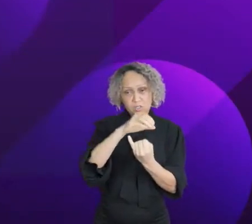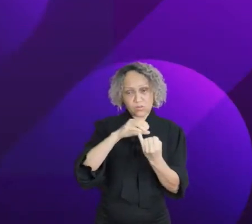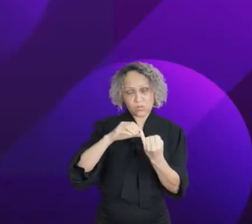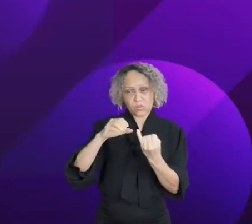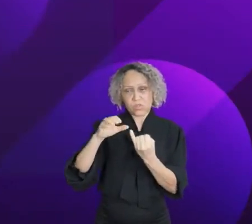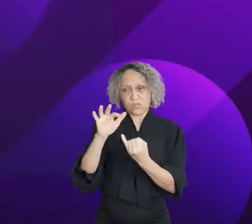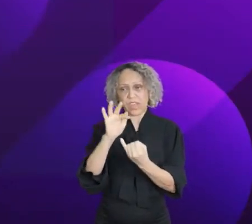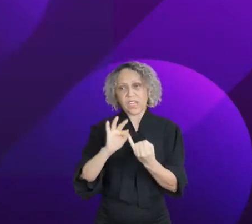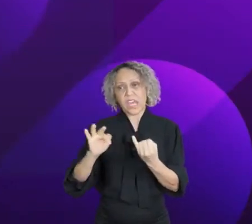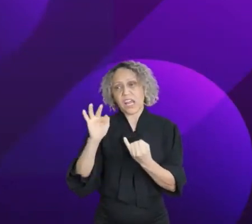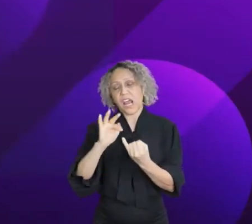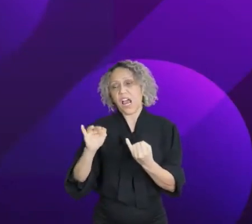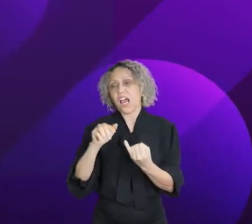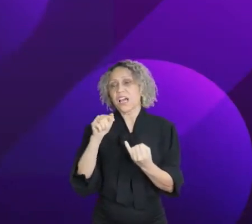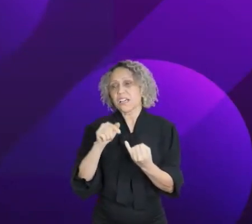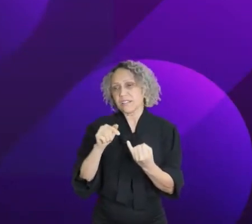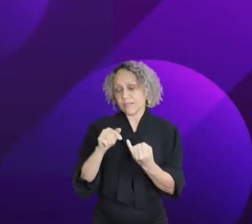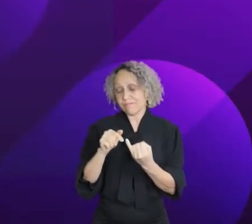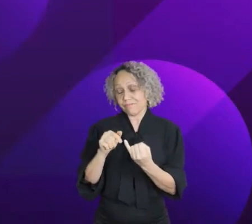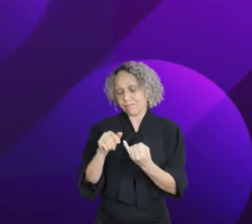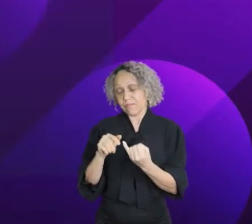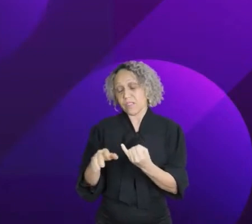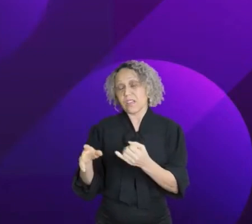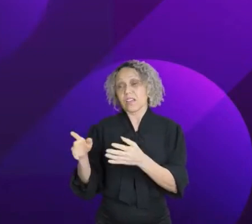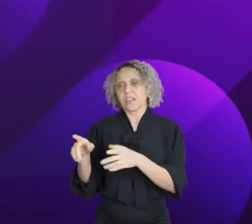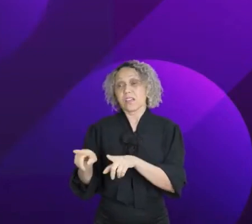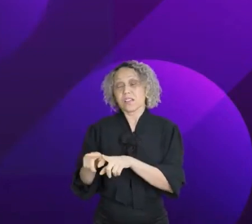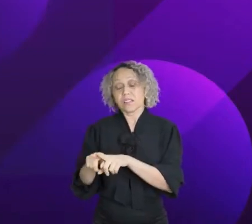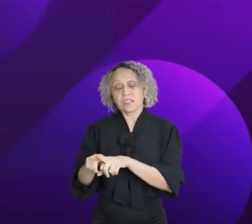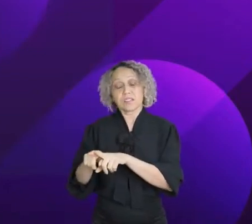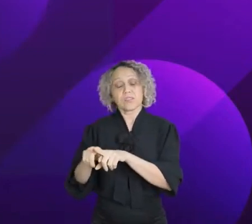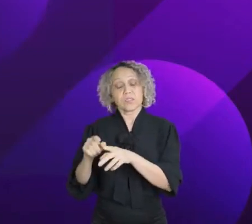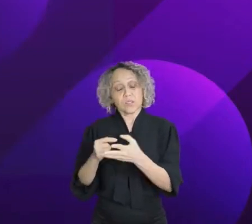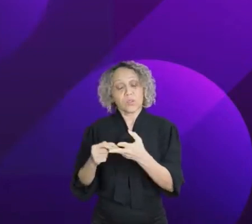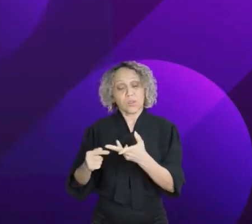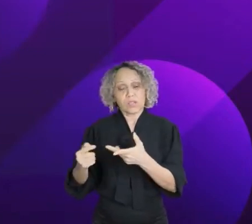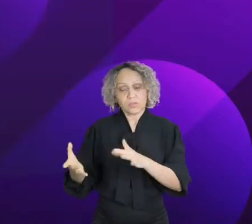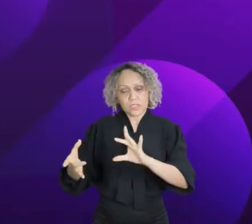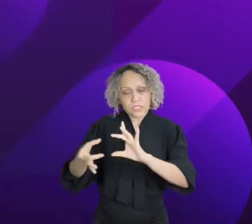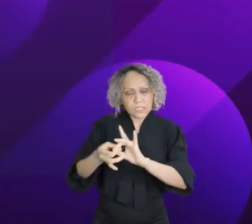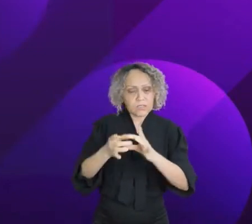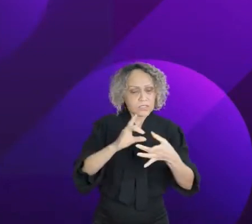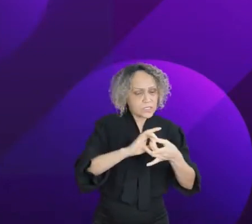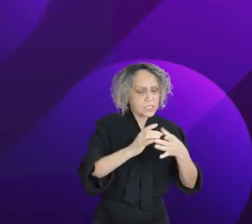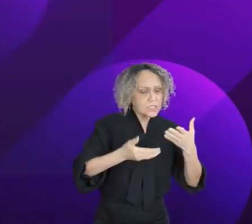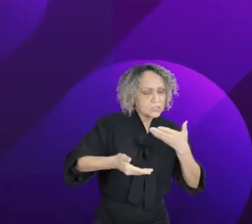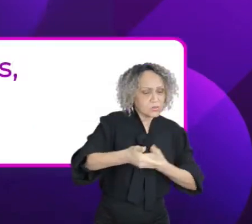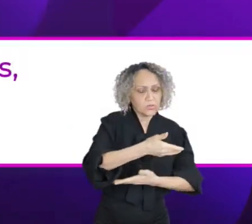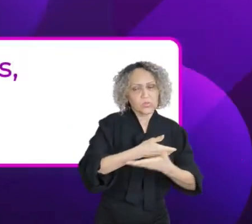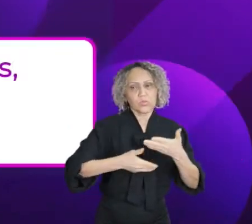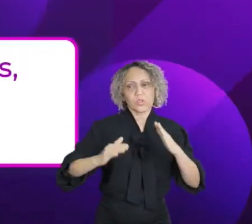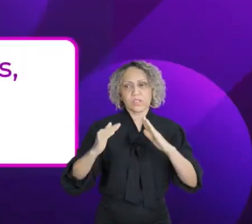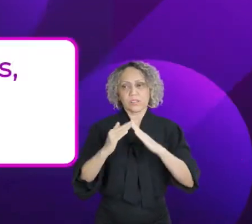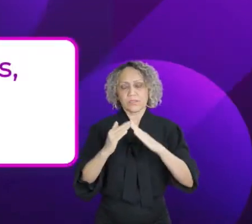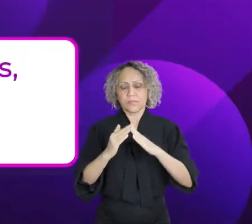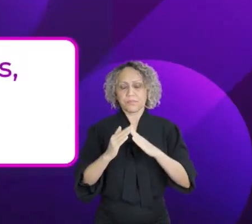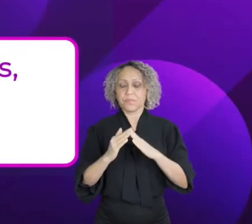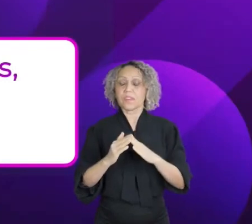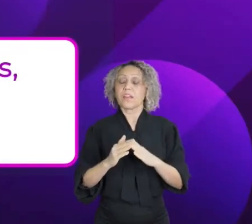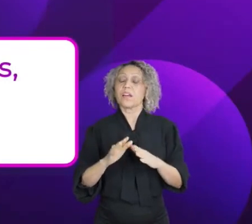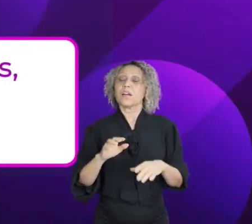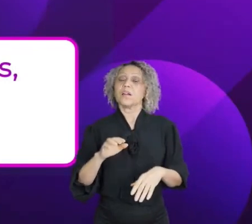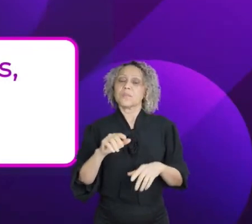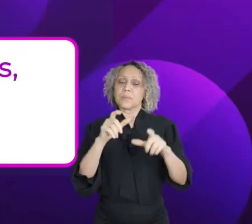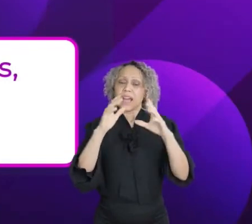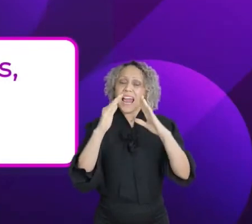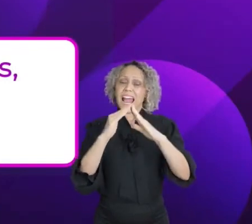com outras estruturas que é necessário ter em torno da questão da moradia. A gente não só vive, né? A casa é um espaço onde a